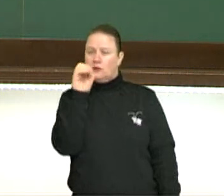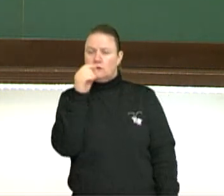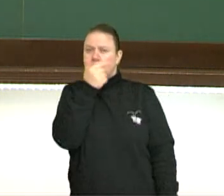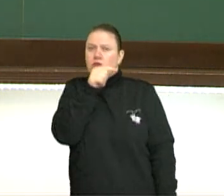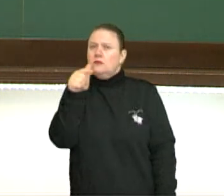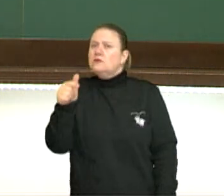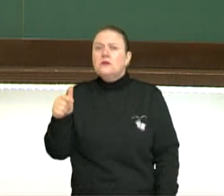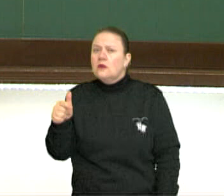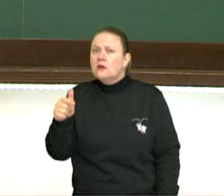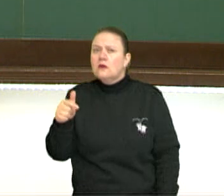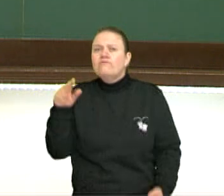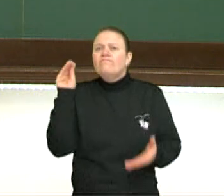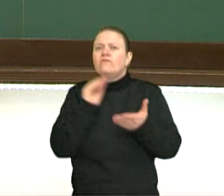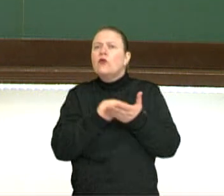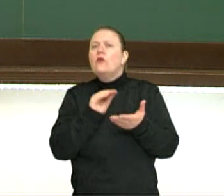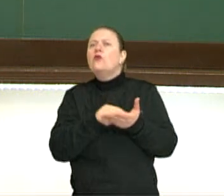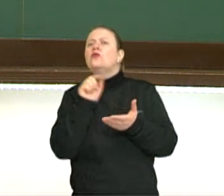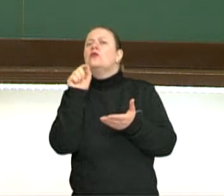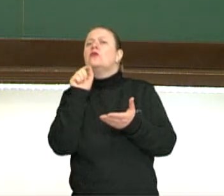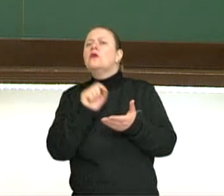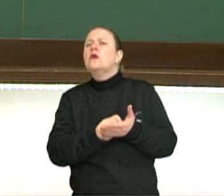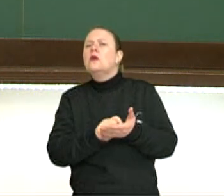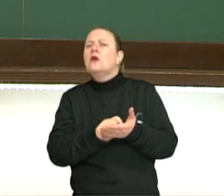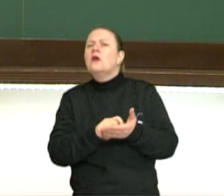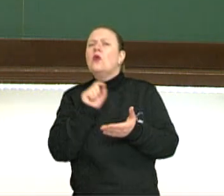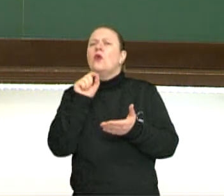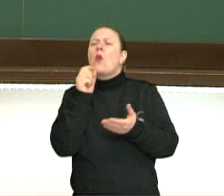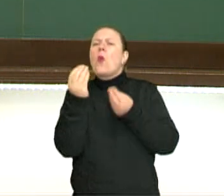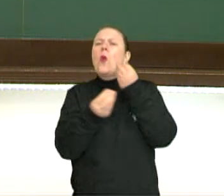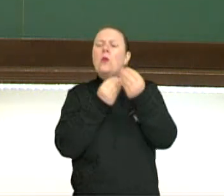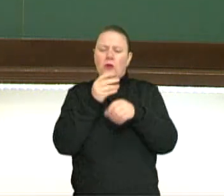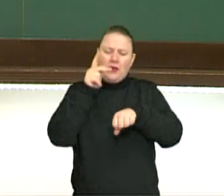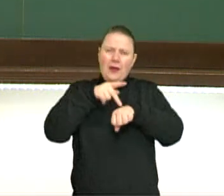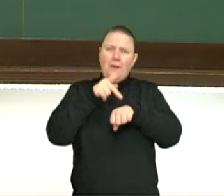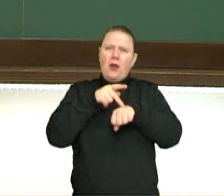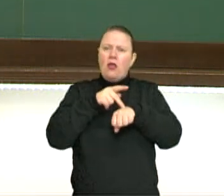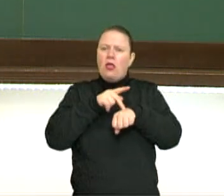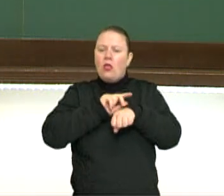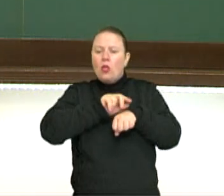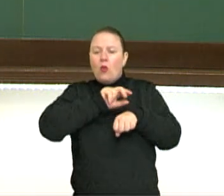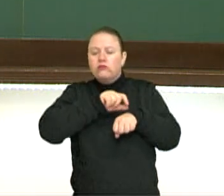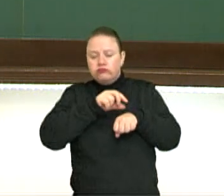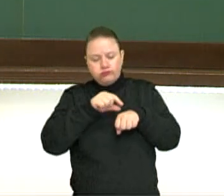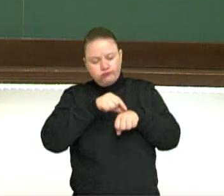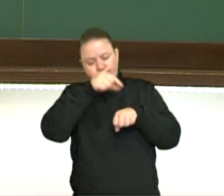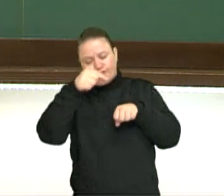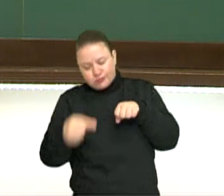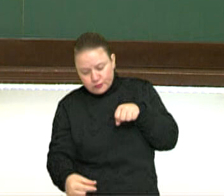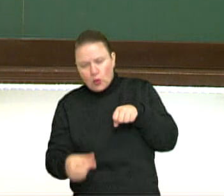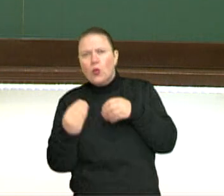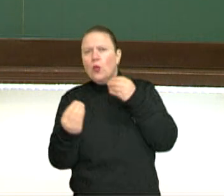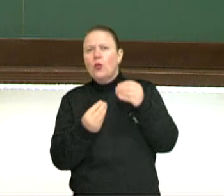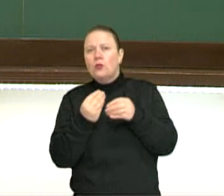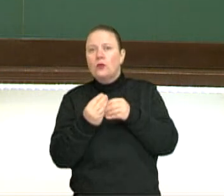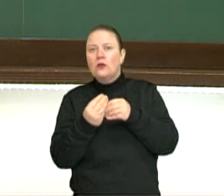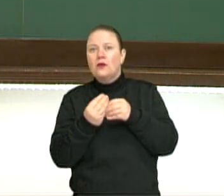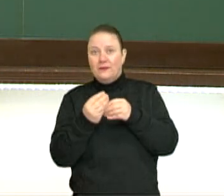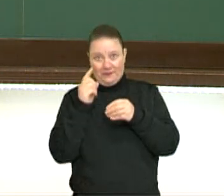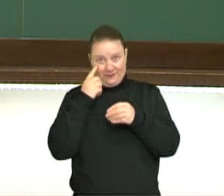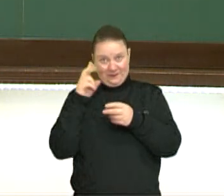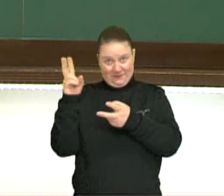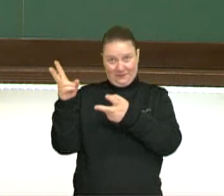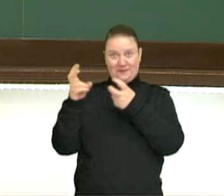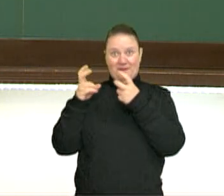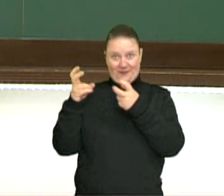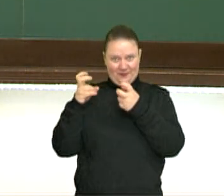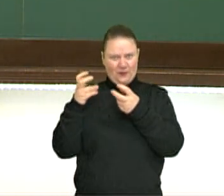que ter alguma coisa que esteja segurando essa pedra para que ela possa fazer esse movimento circular. E a gente vai ver